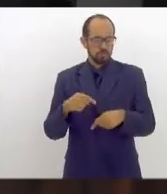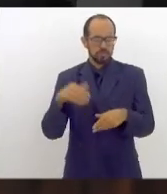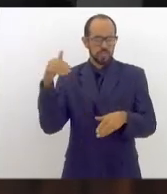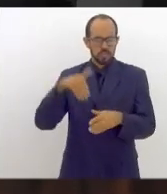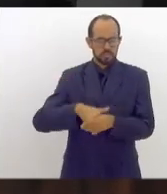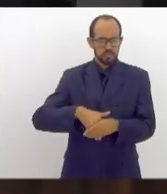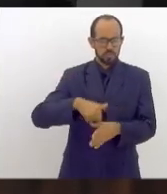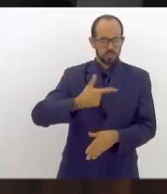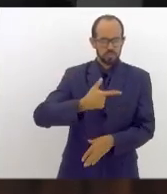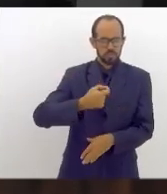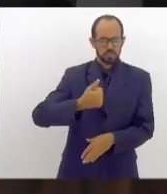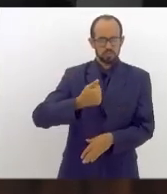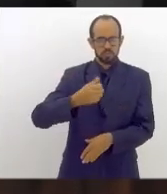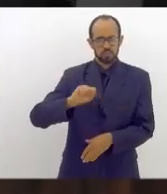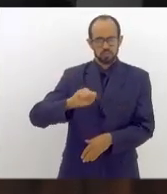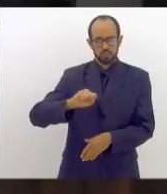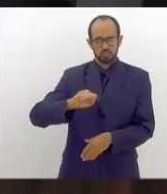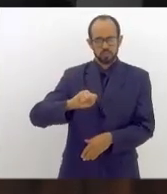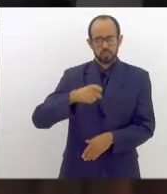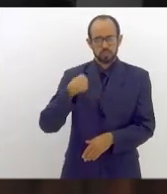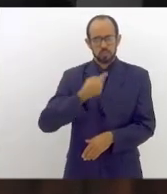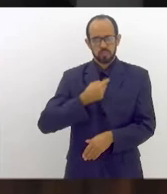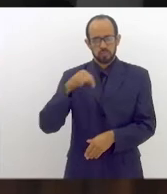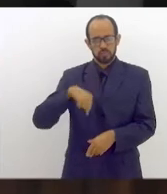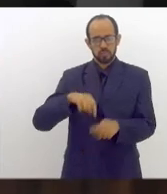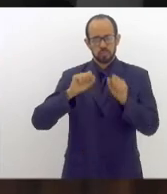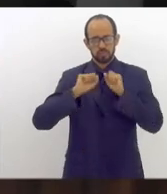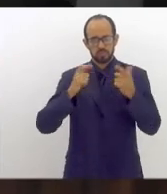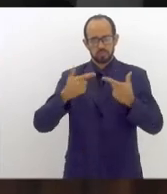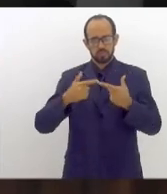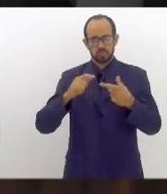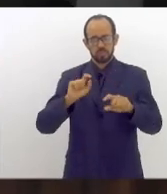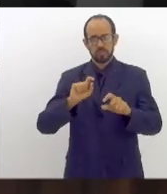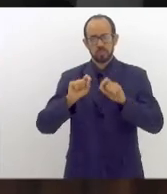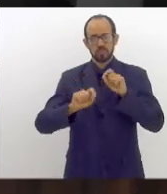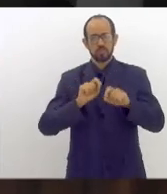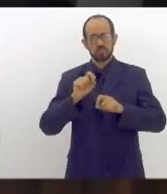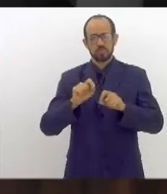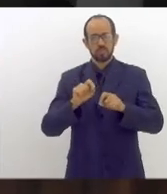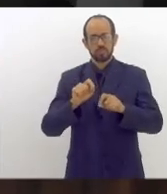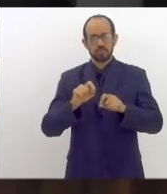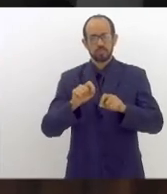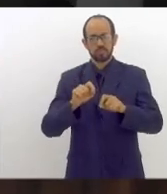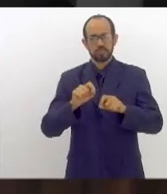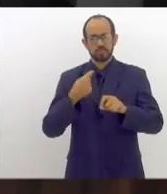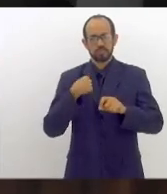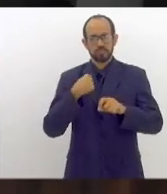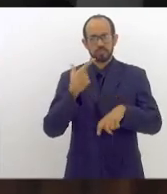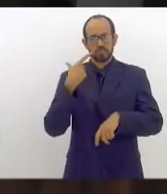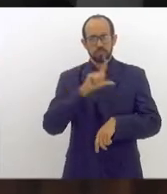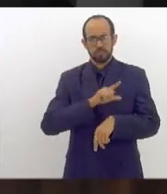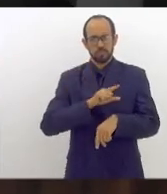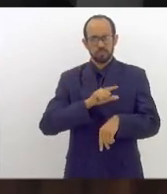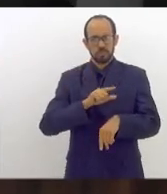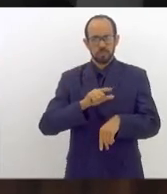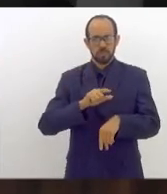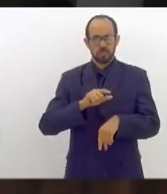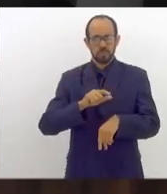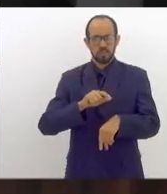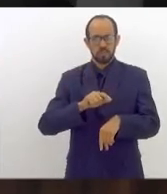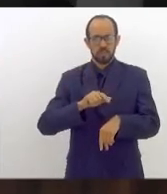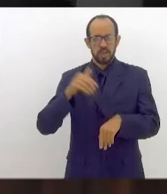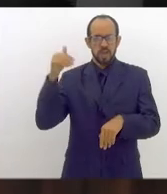e a gente aqui na Assembleia eu consigo ser eleito candidato